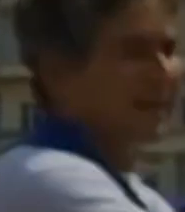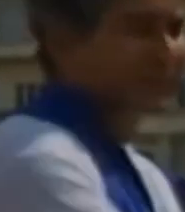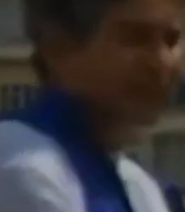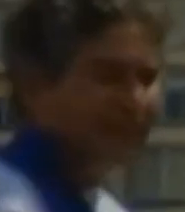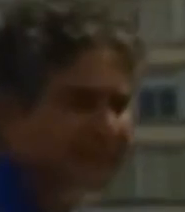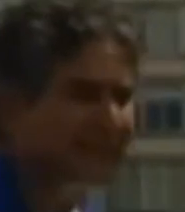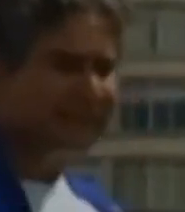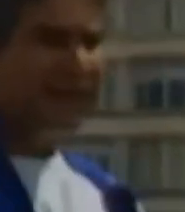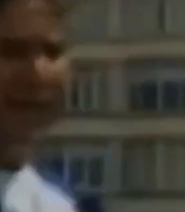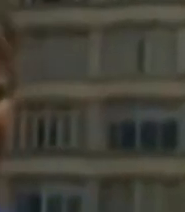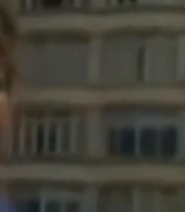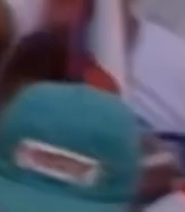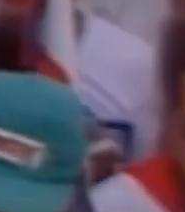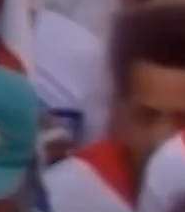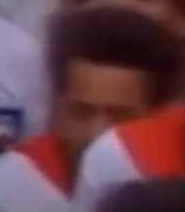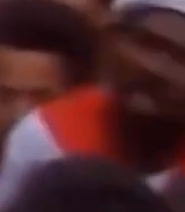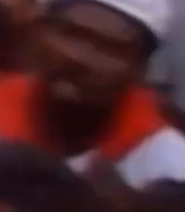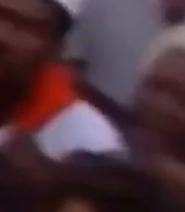nacional.